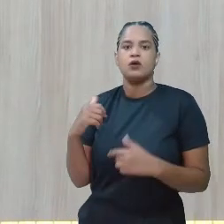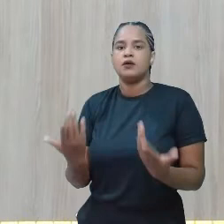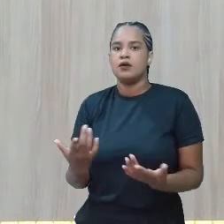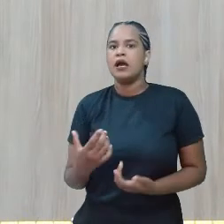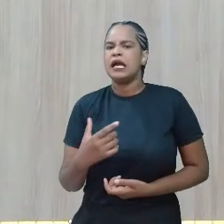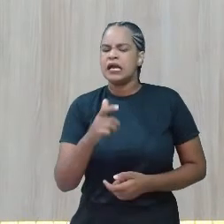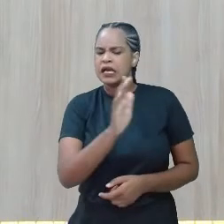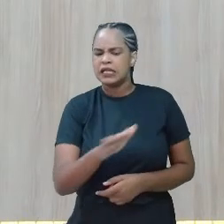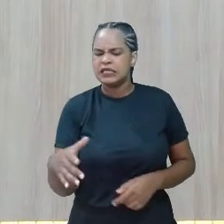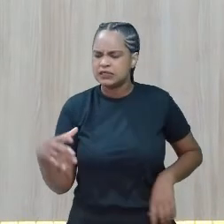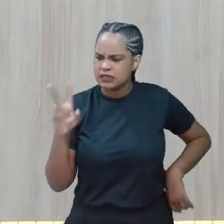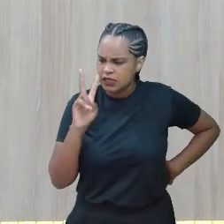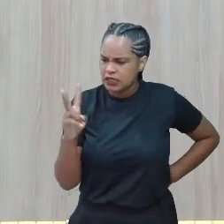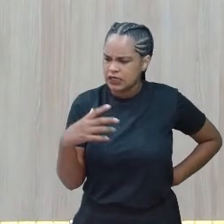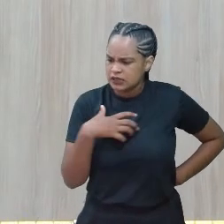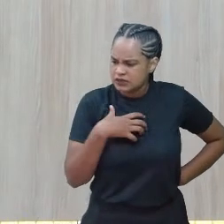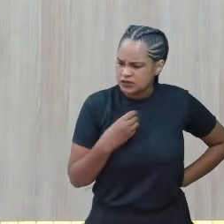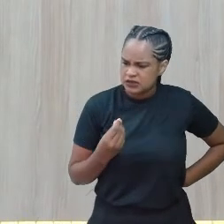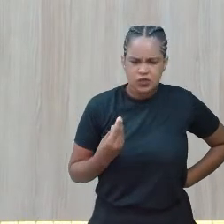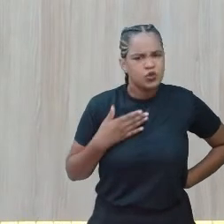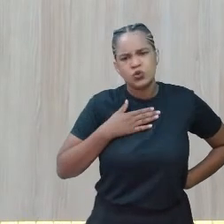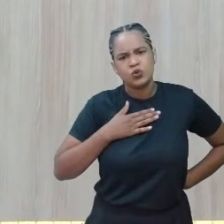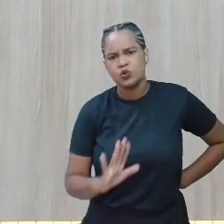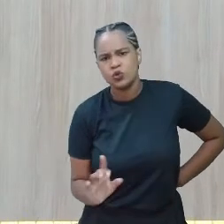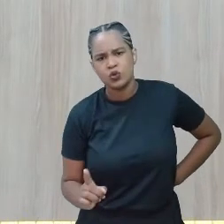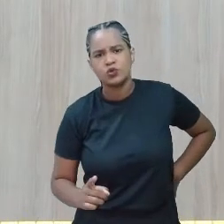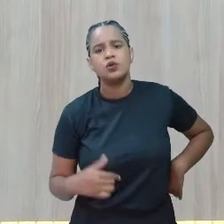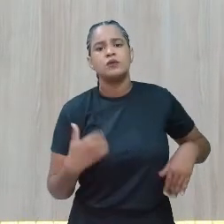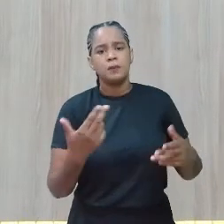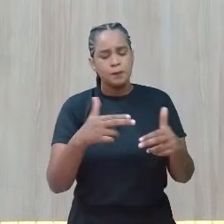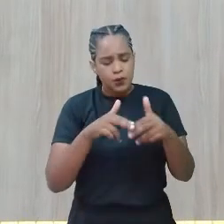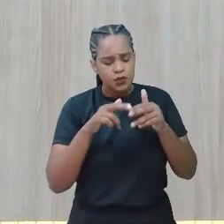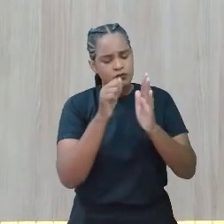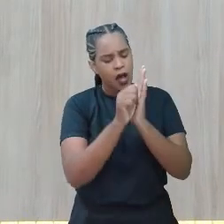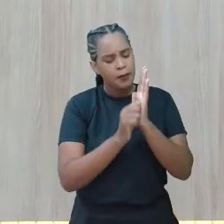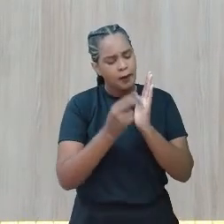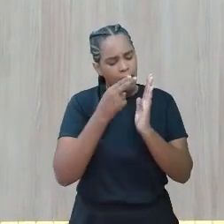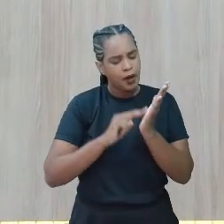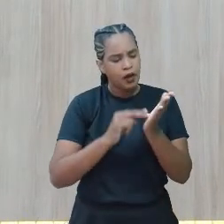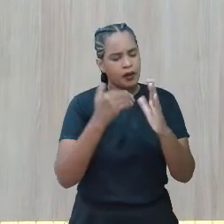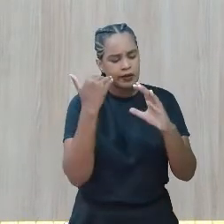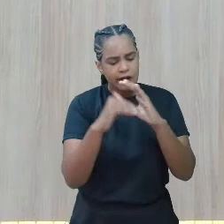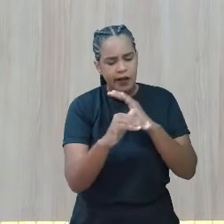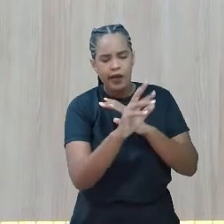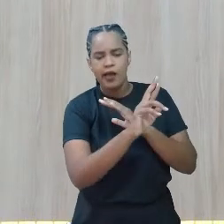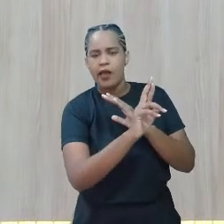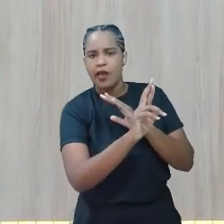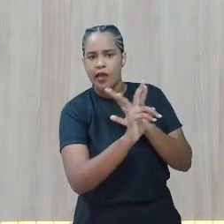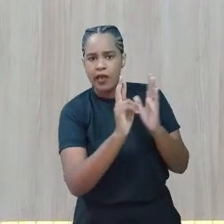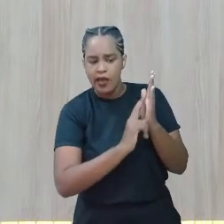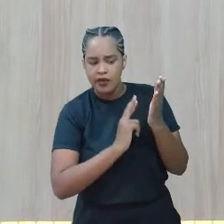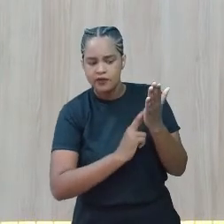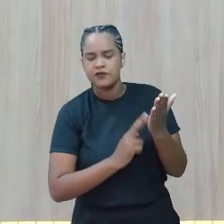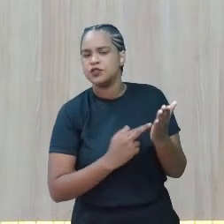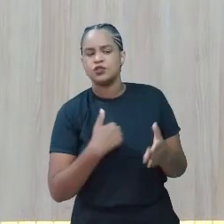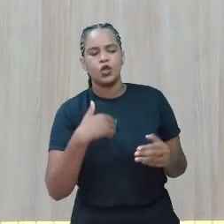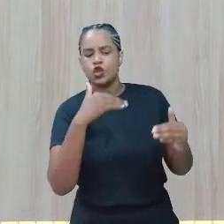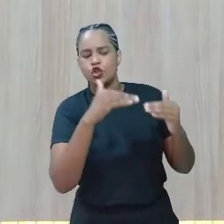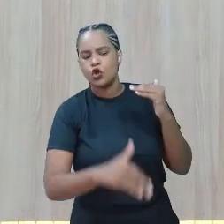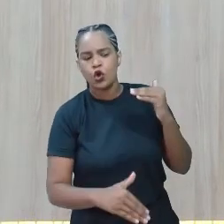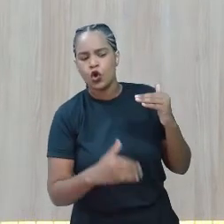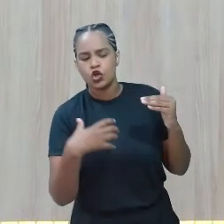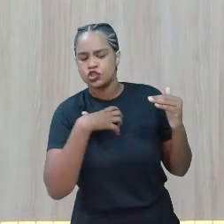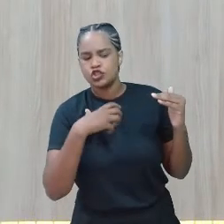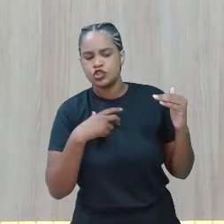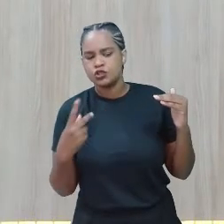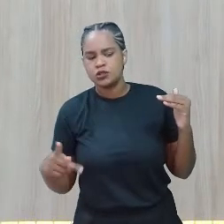certa forma essa criança. E ela escreveu para a revista que não concordava com aquela atitude. E mudou, vocês percebem aí a